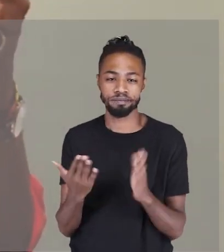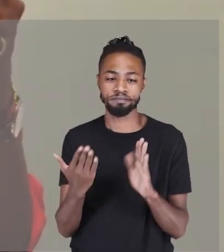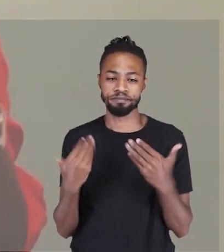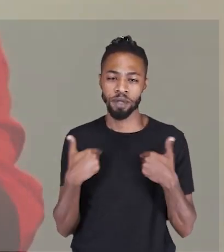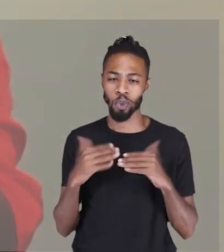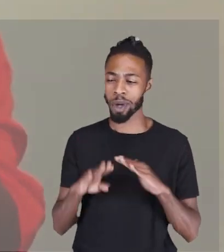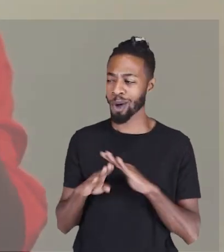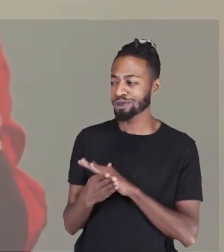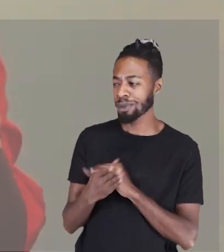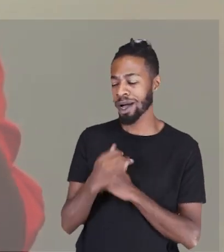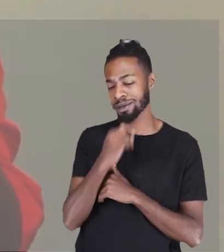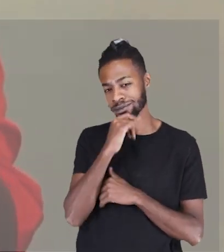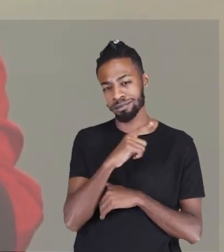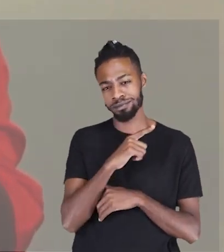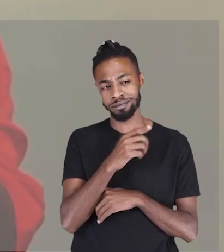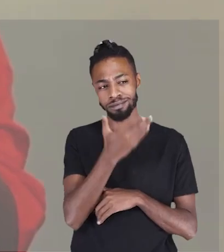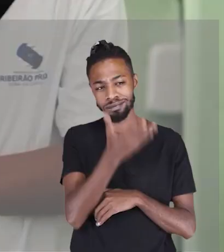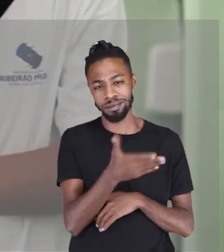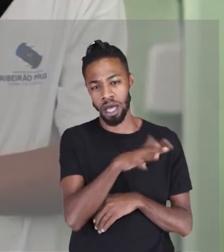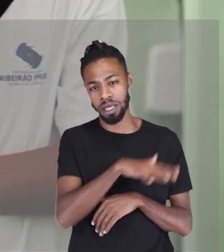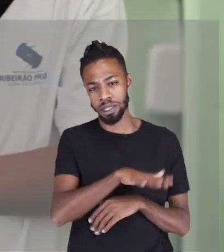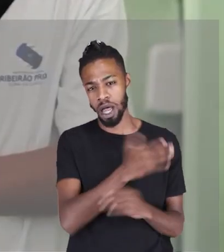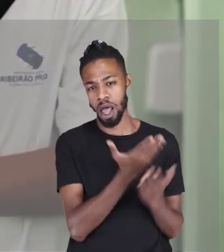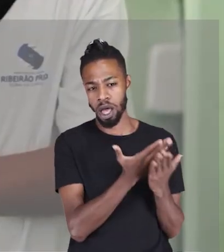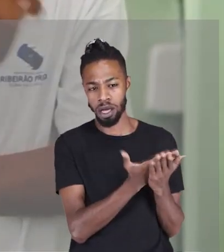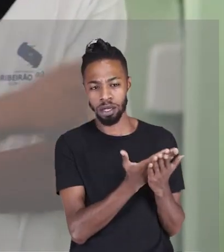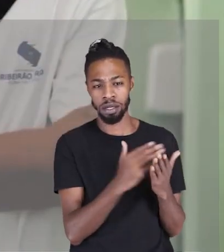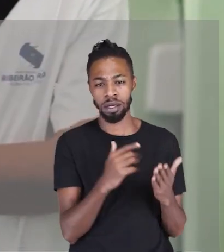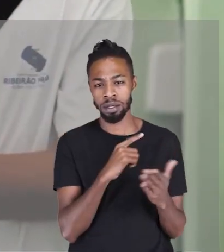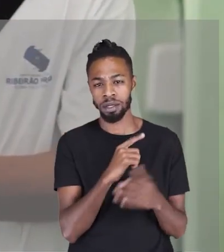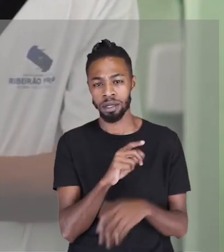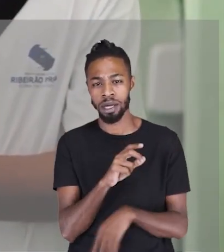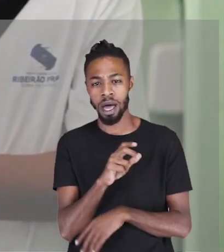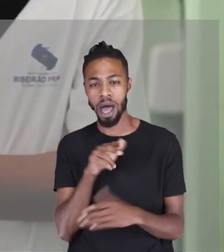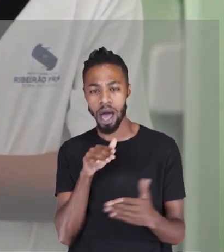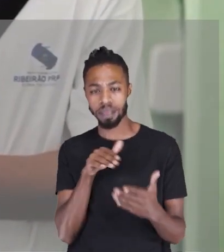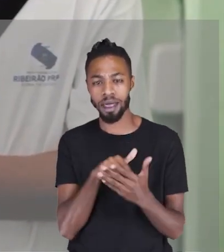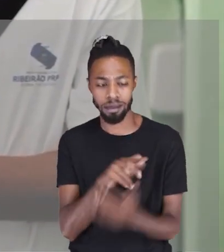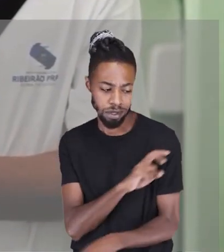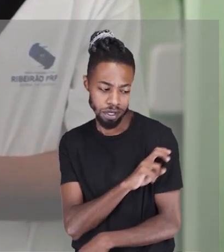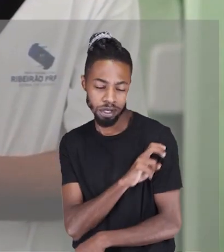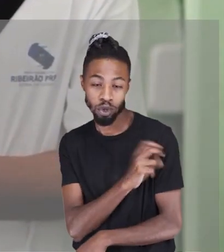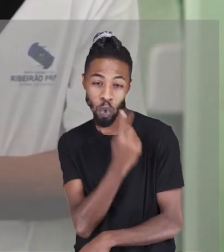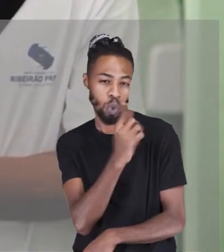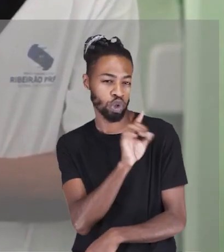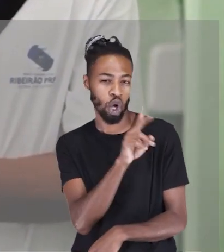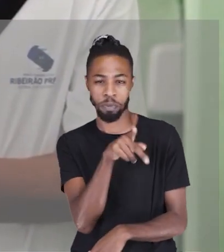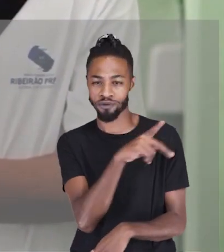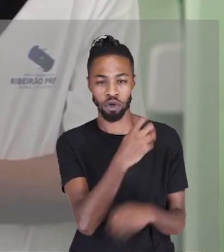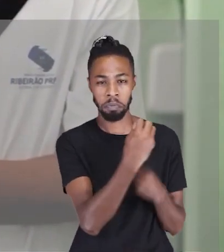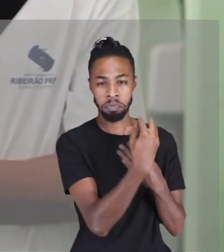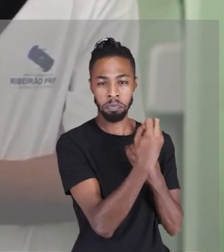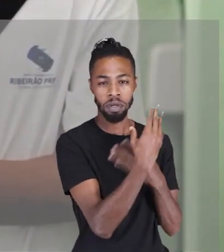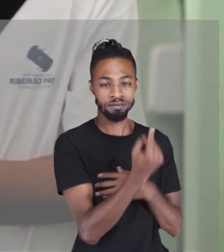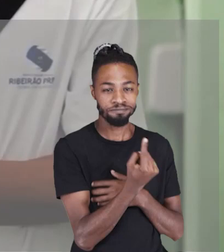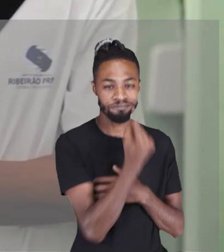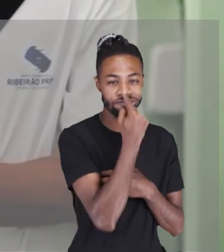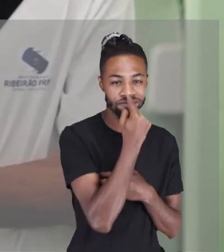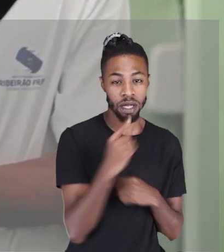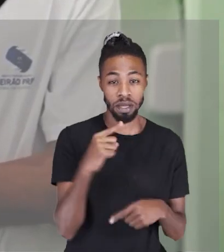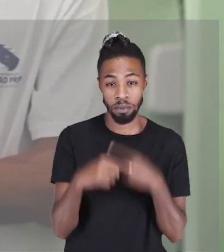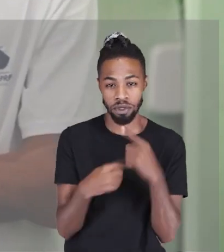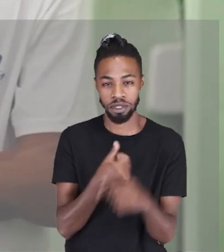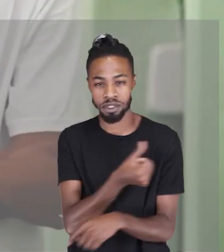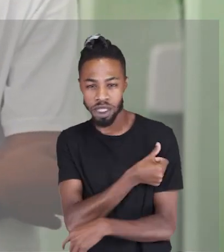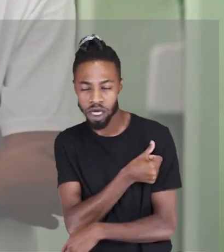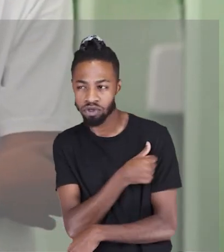que a transição não é feita. Ele tinha uma professora só, né? Eu fui acostumado. Nisso daí, porque no 5º ano,